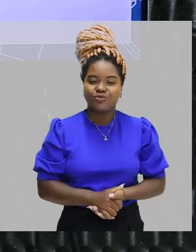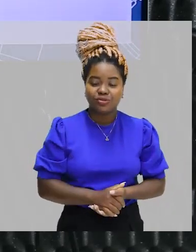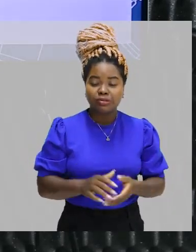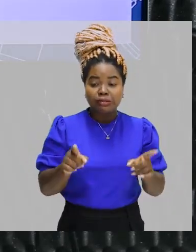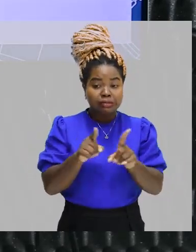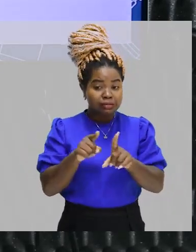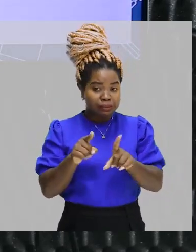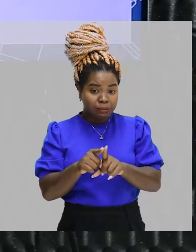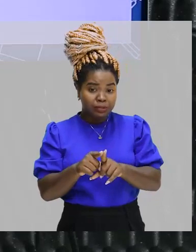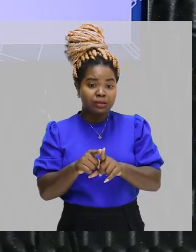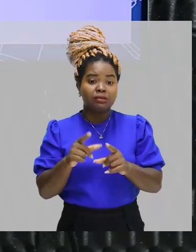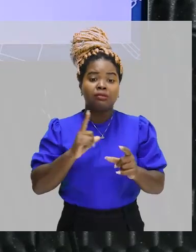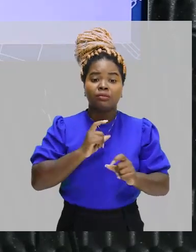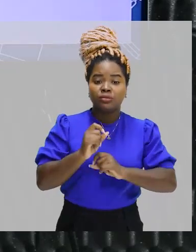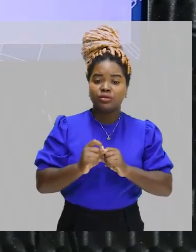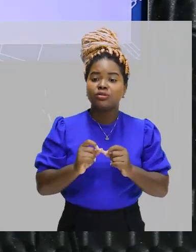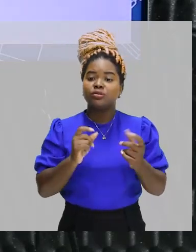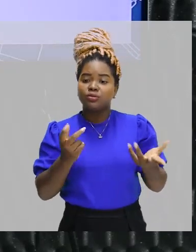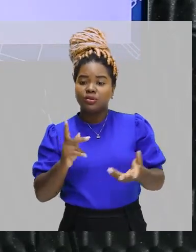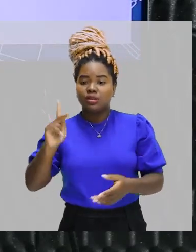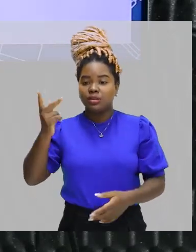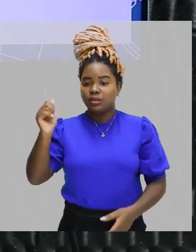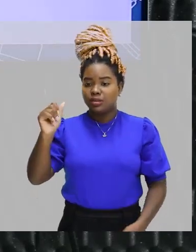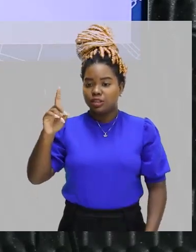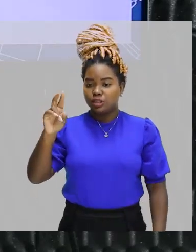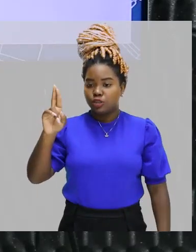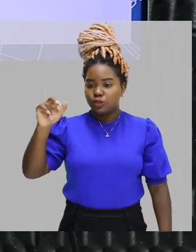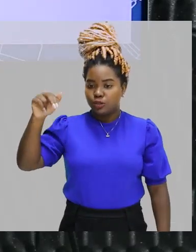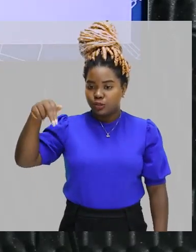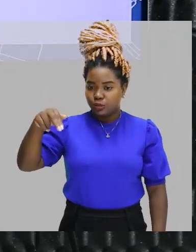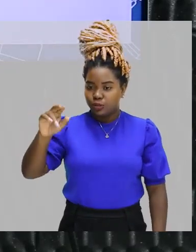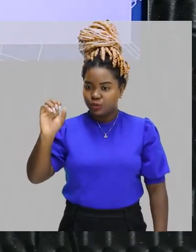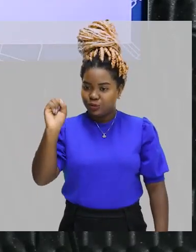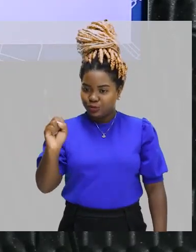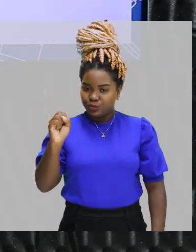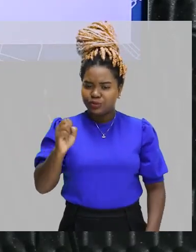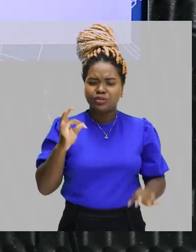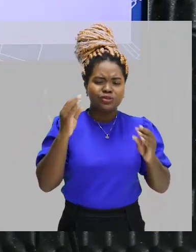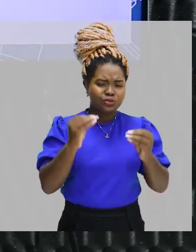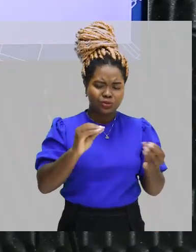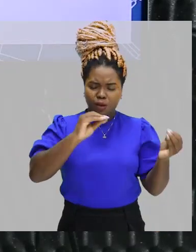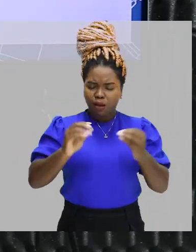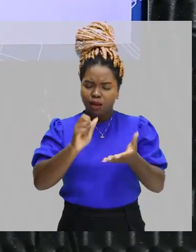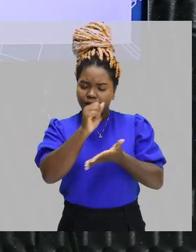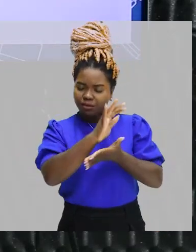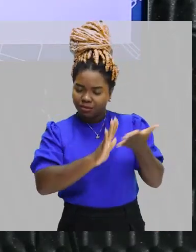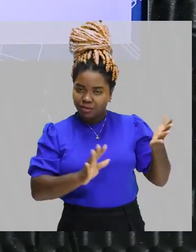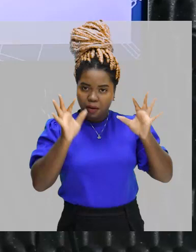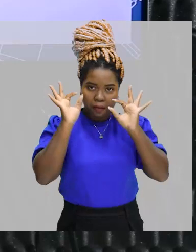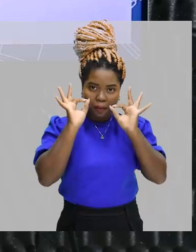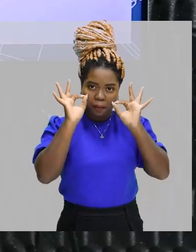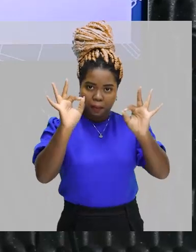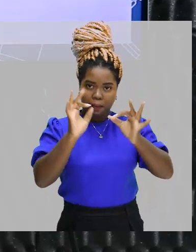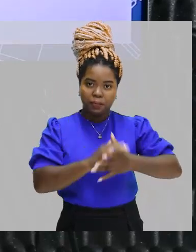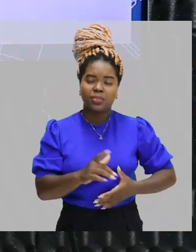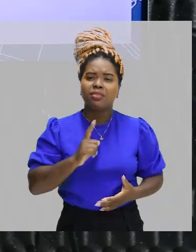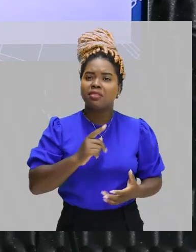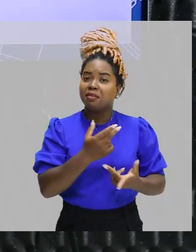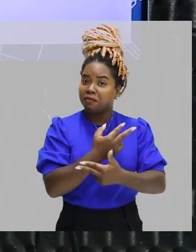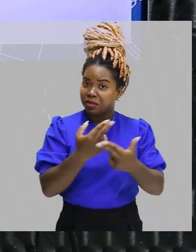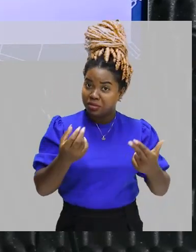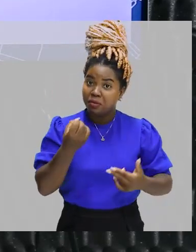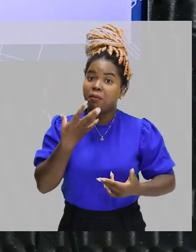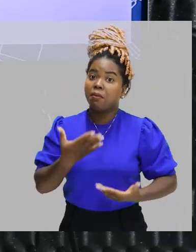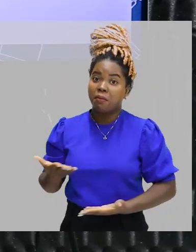também dos ândrons, né, das partículas andrônicas, certo? Isso tudo em exercício. Então fica bem ligadinho. Tem muita coisa legal